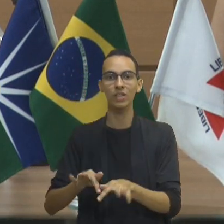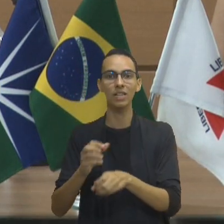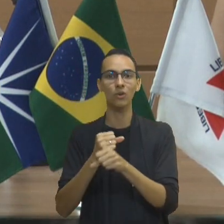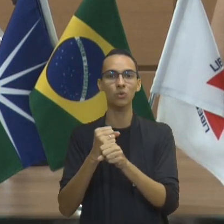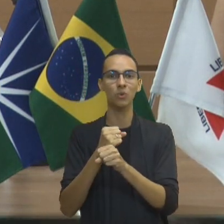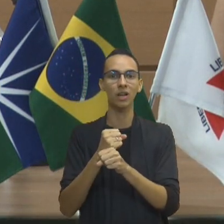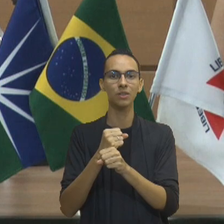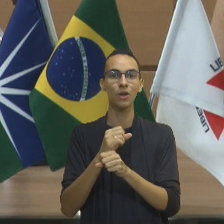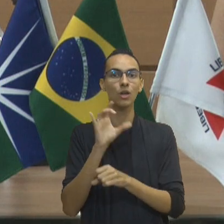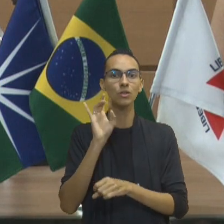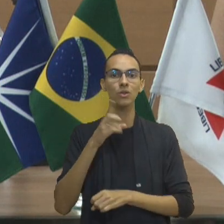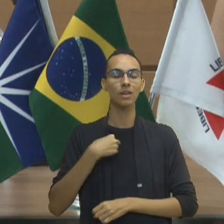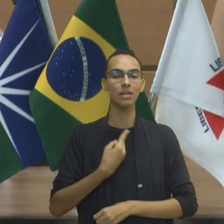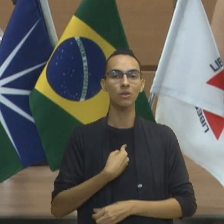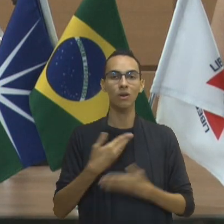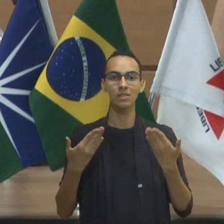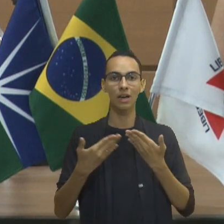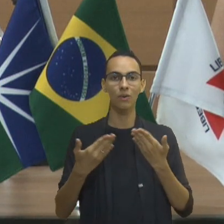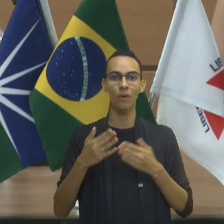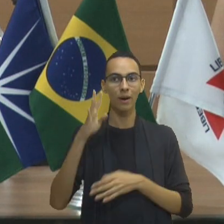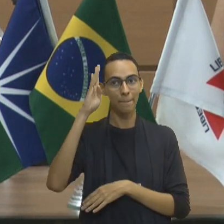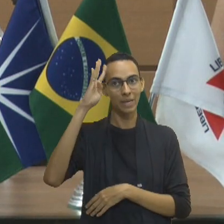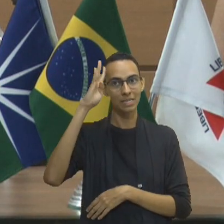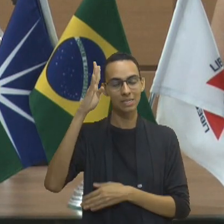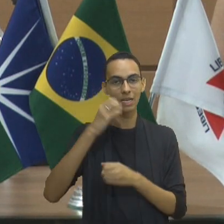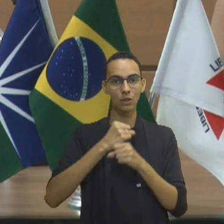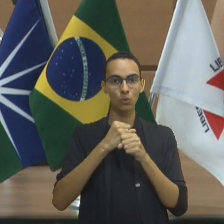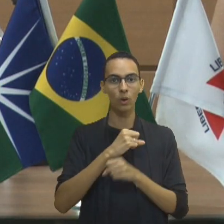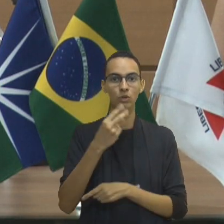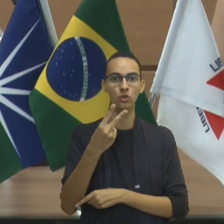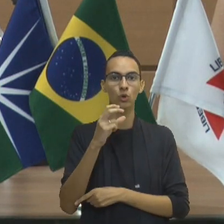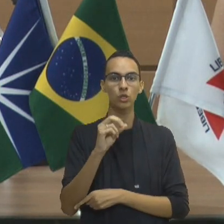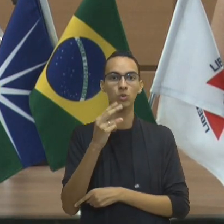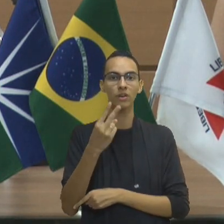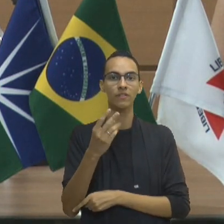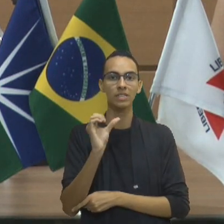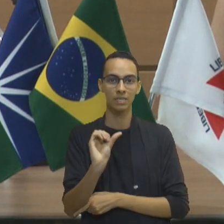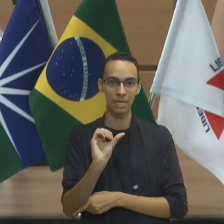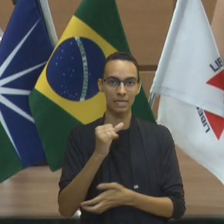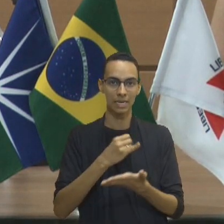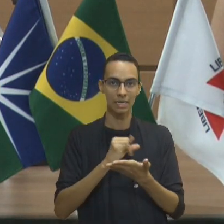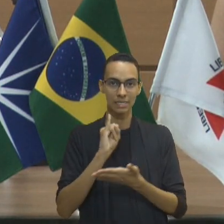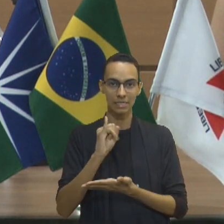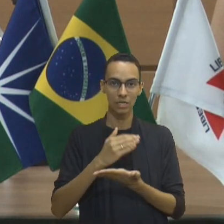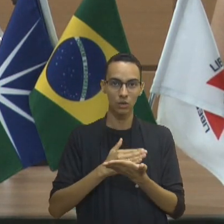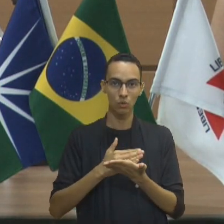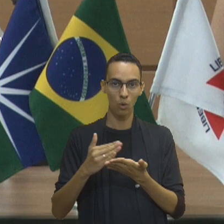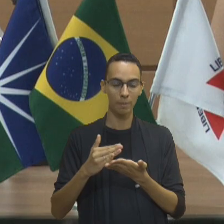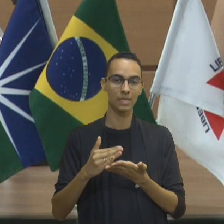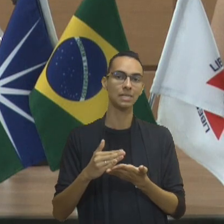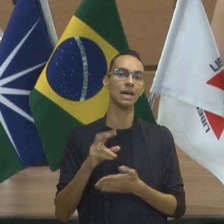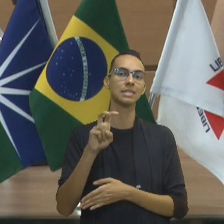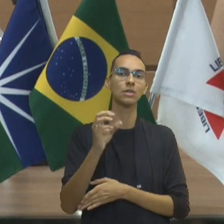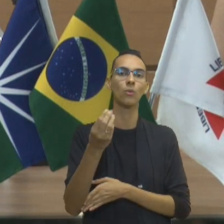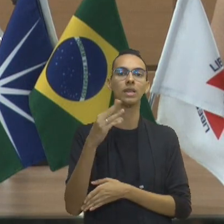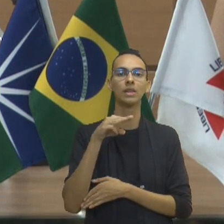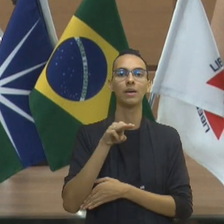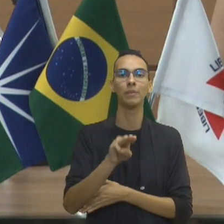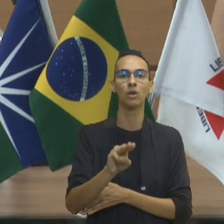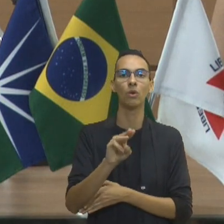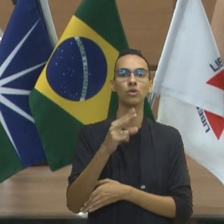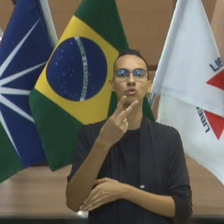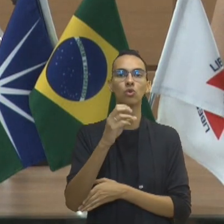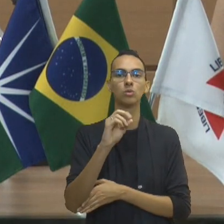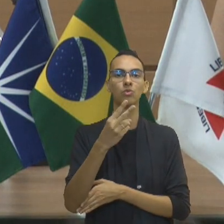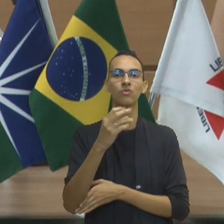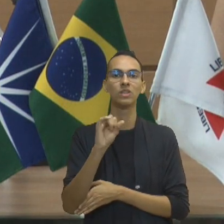ano de 2026. Porque se entrarmos com uma dívida de 50 milhões no ano de 2026, nós não vamos fechar em